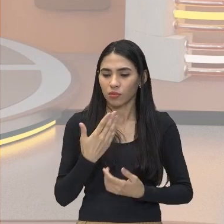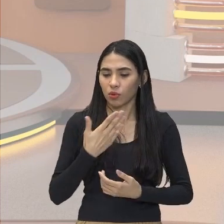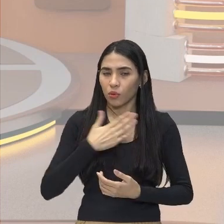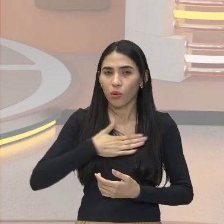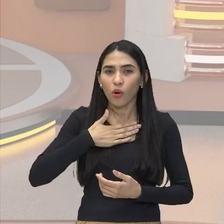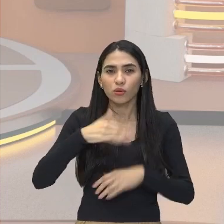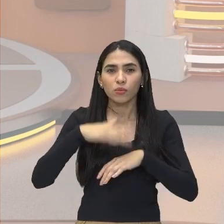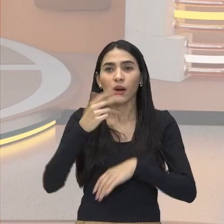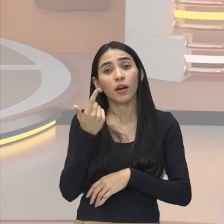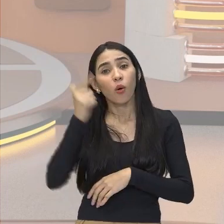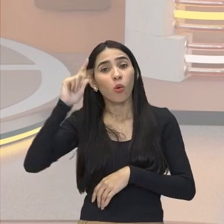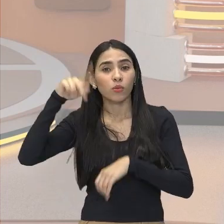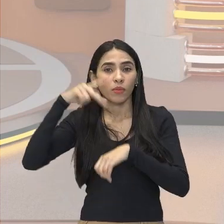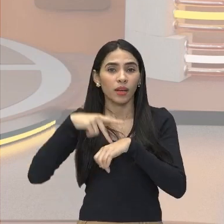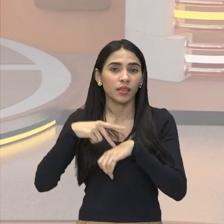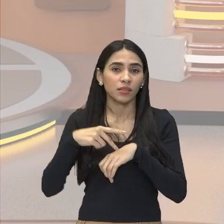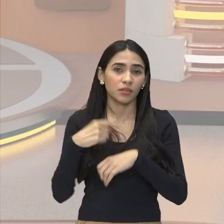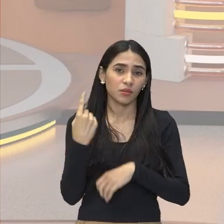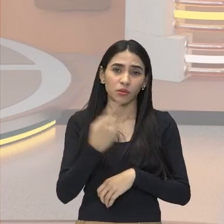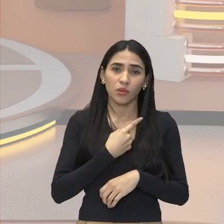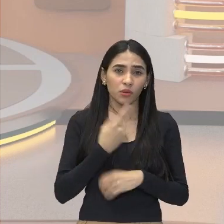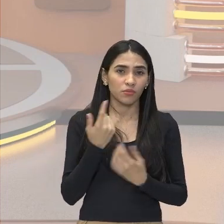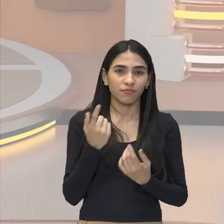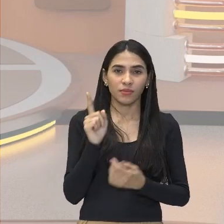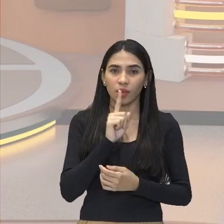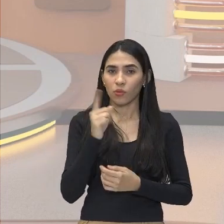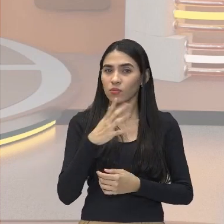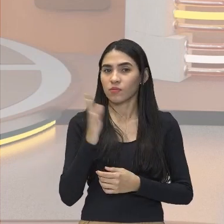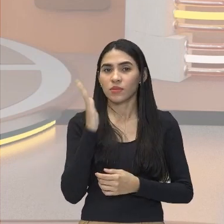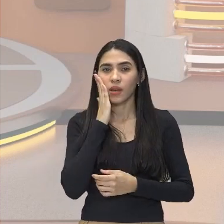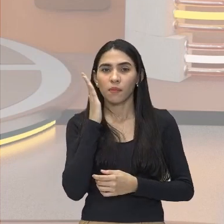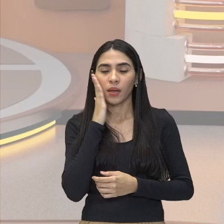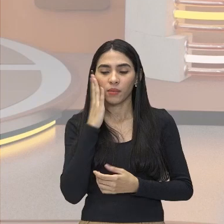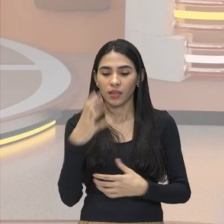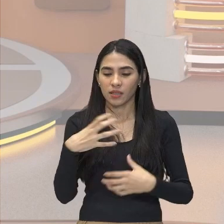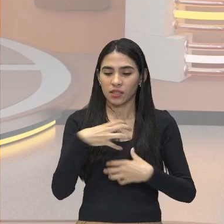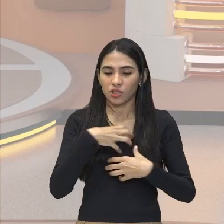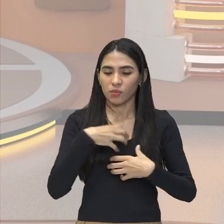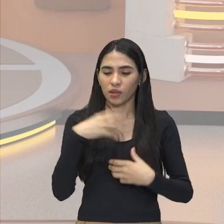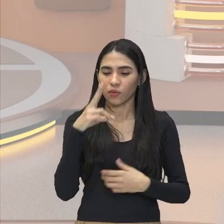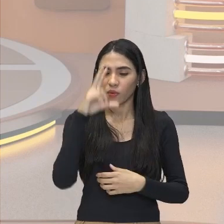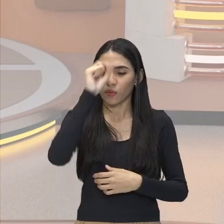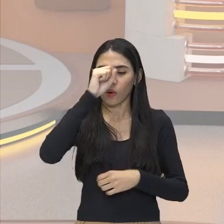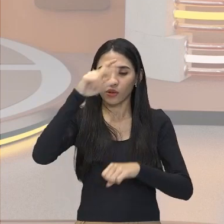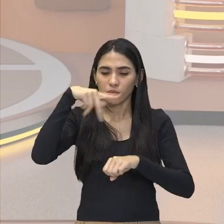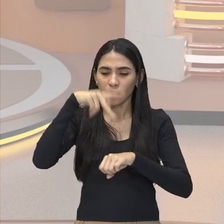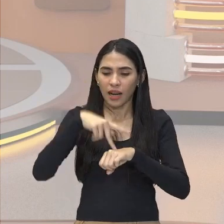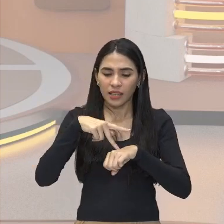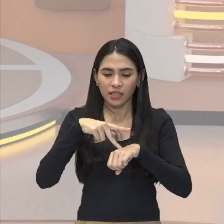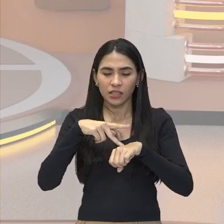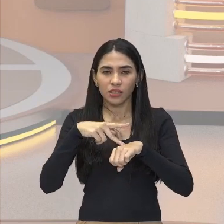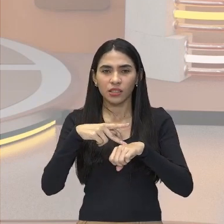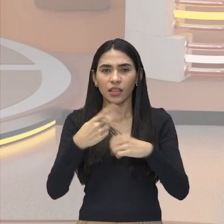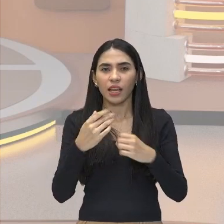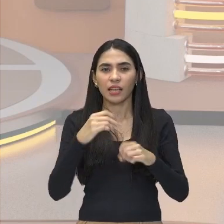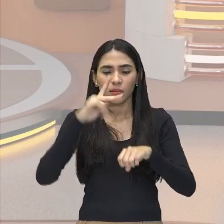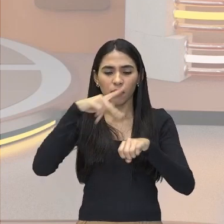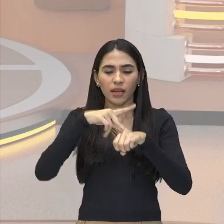outro país. Então nós nem sabemos mais, aquele sentimento de nacionalidade, de nação, nós fomos perdendo